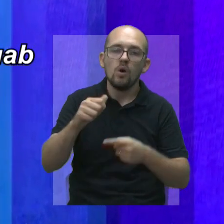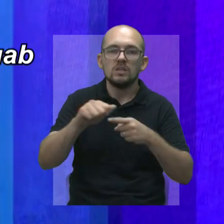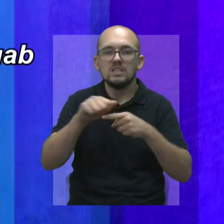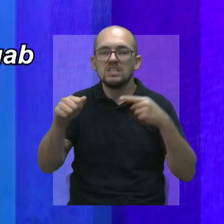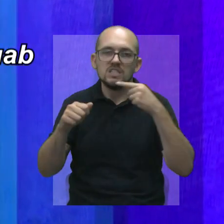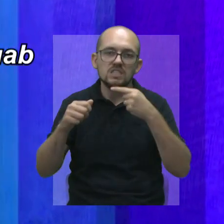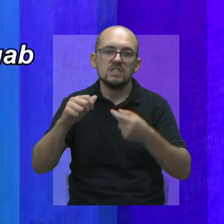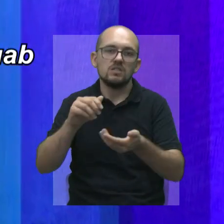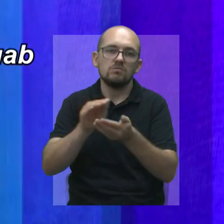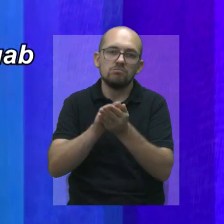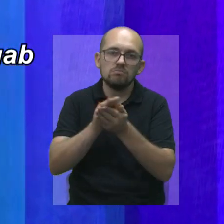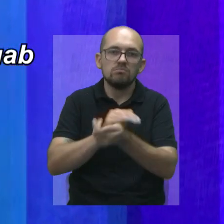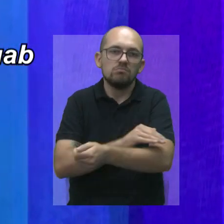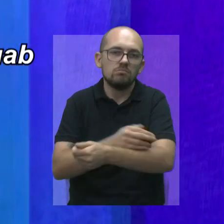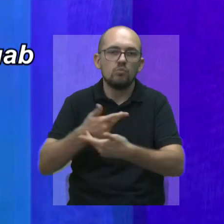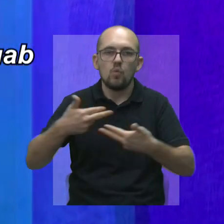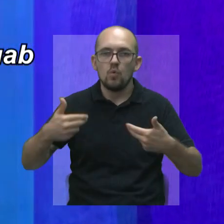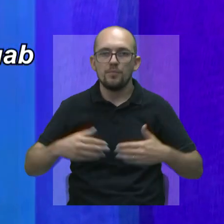de higiene pessoal.